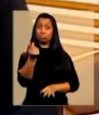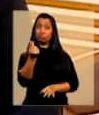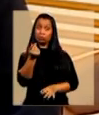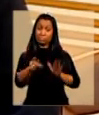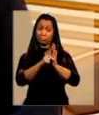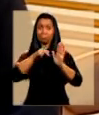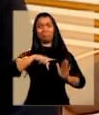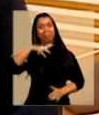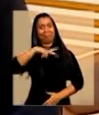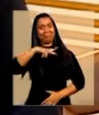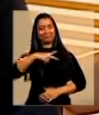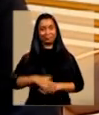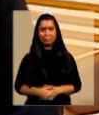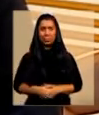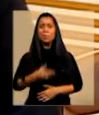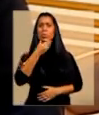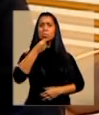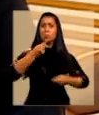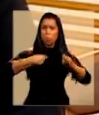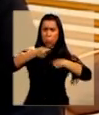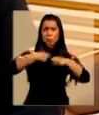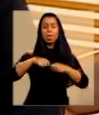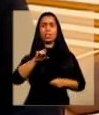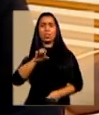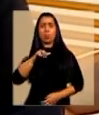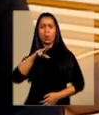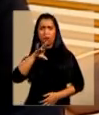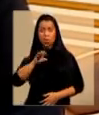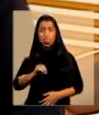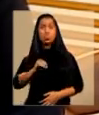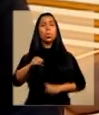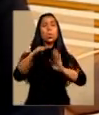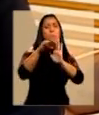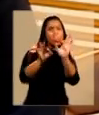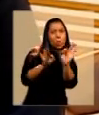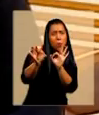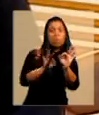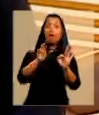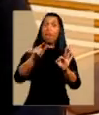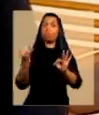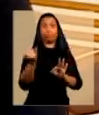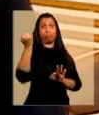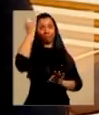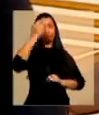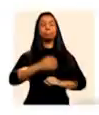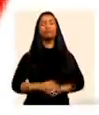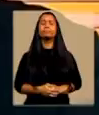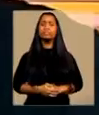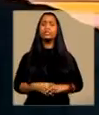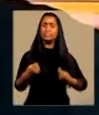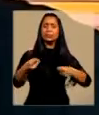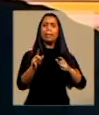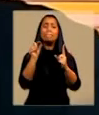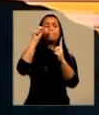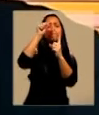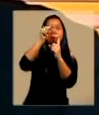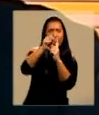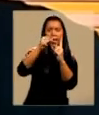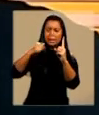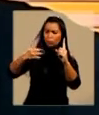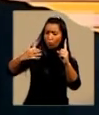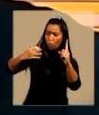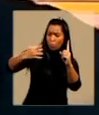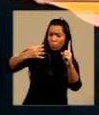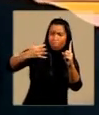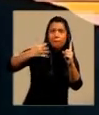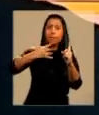organização das finanças pessoais. Para o economista Leonardo Menezes, o planejamento é essencial. Procure ter metas e, para